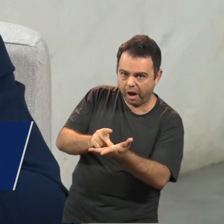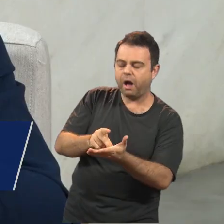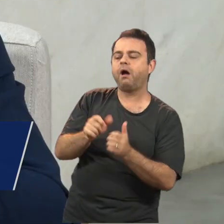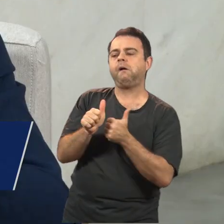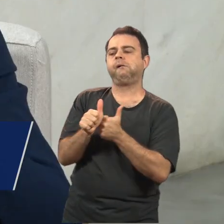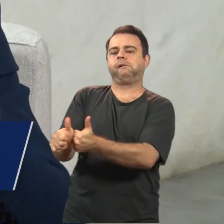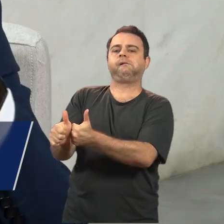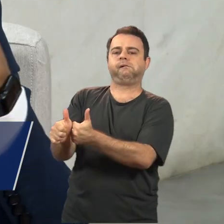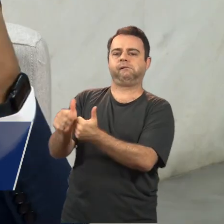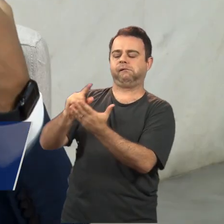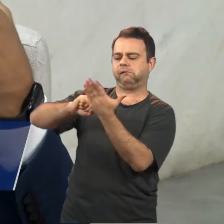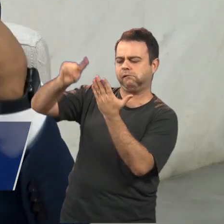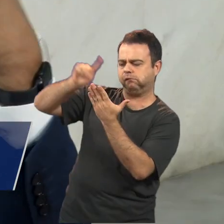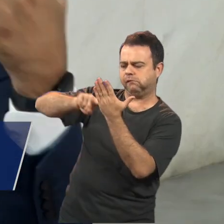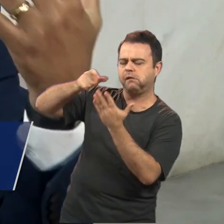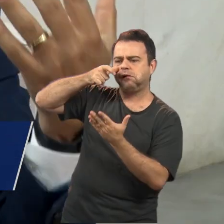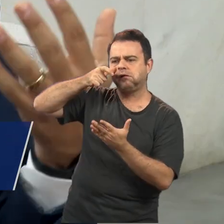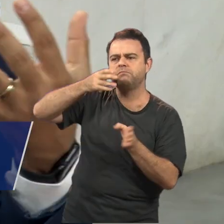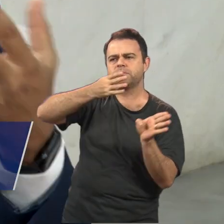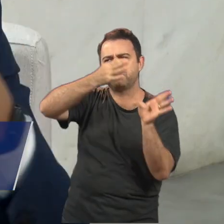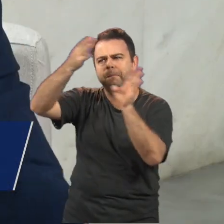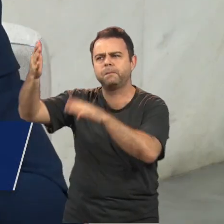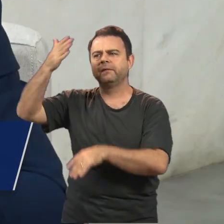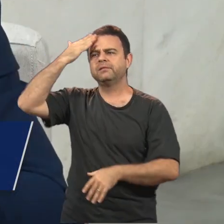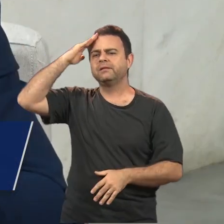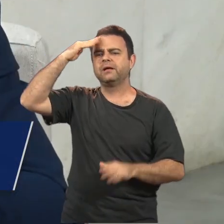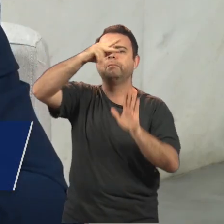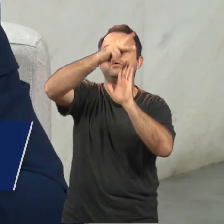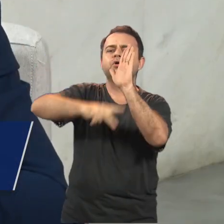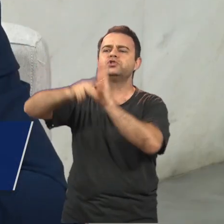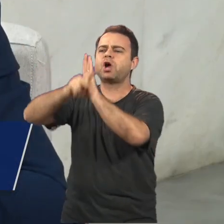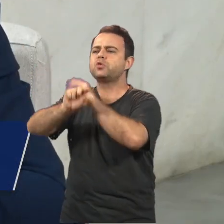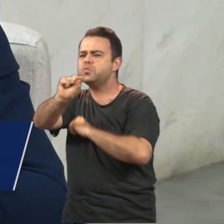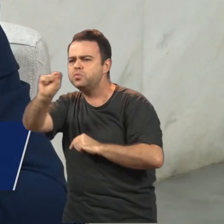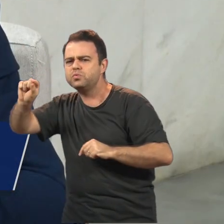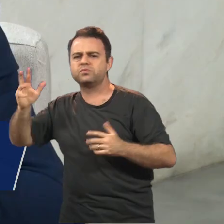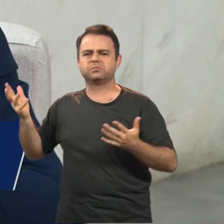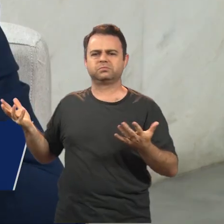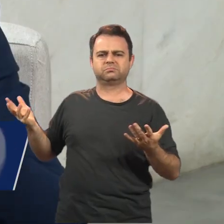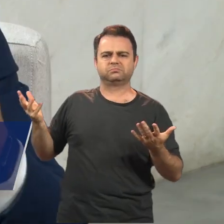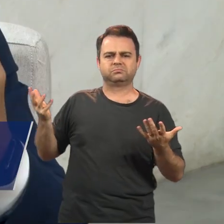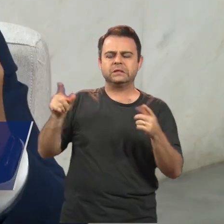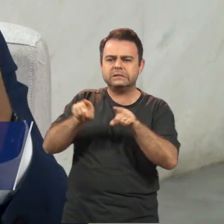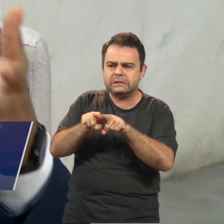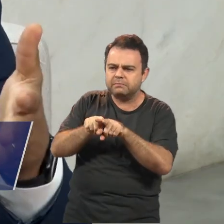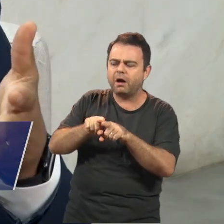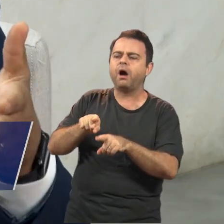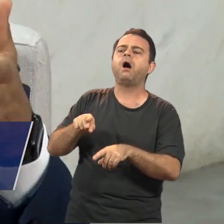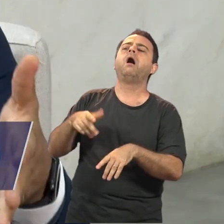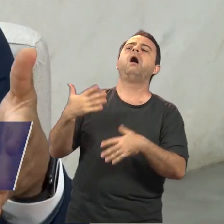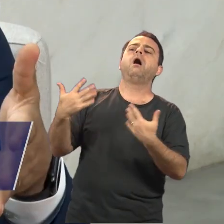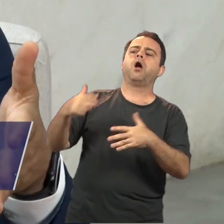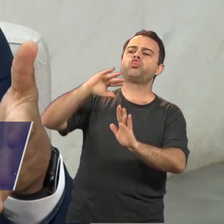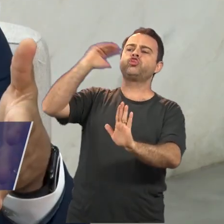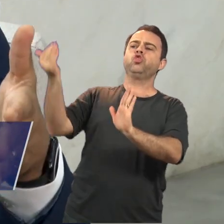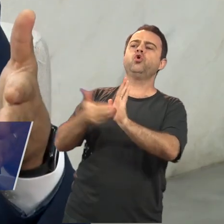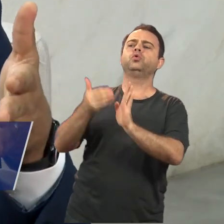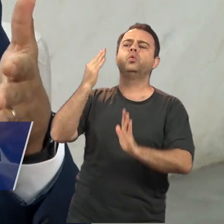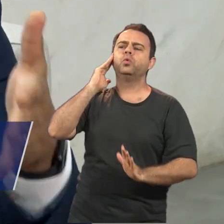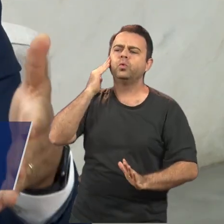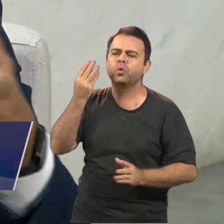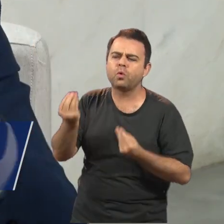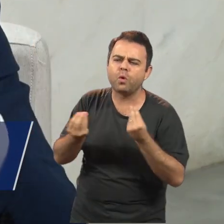sendo votado, para que você compreenda tudo que está tramitando naquele dia de uma sessão, porque, de fato, interfere